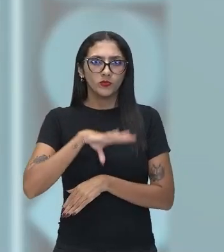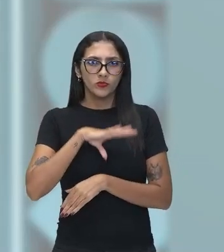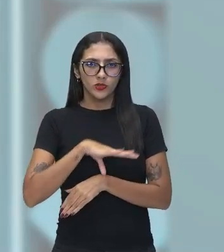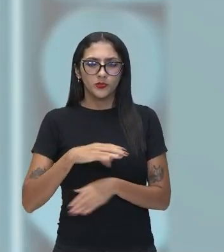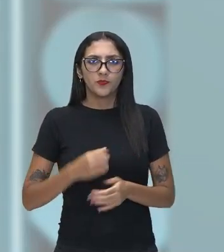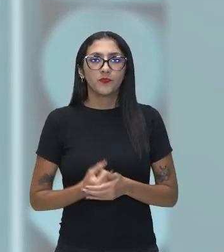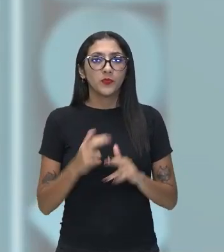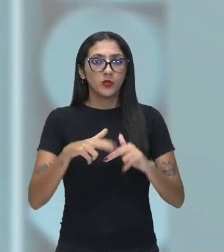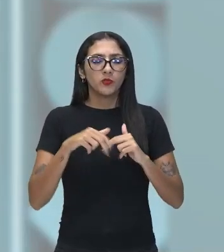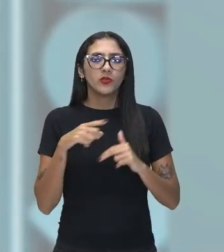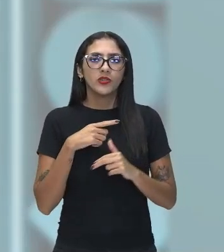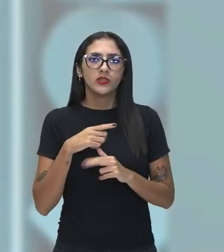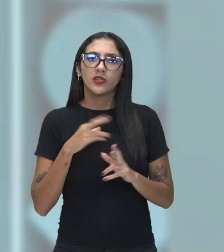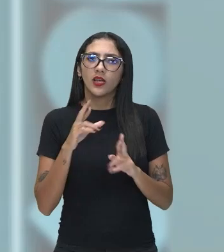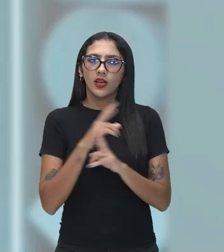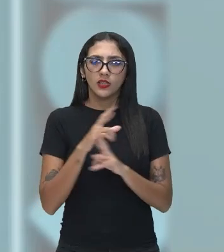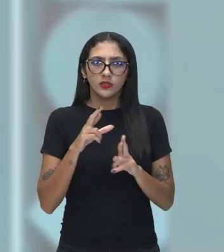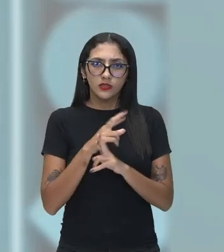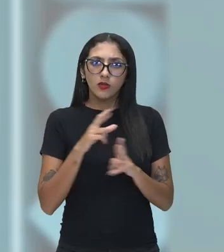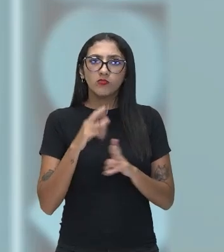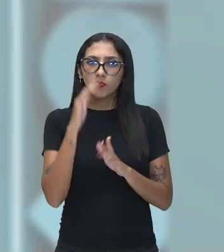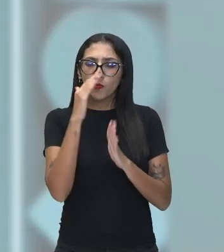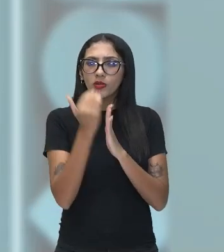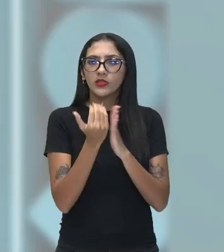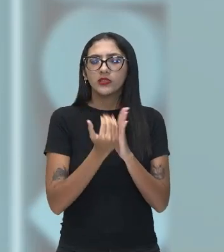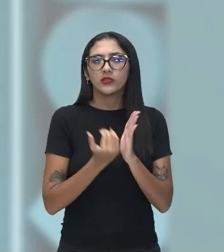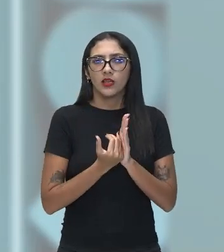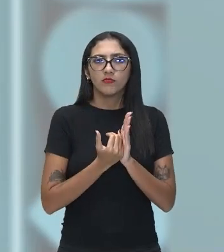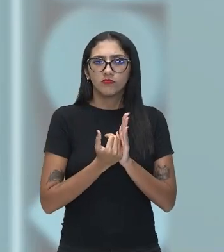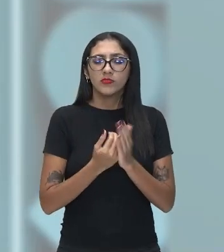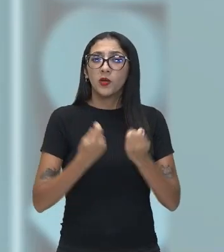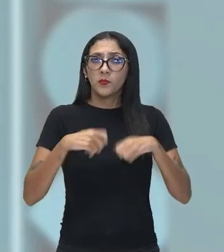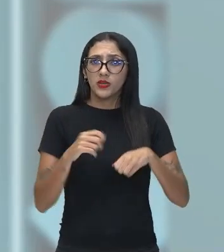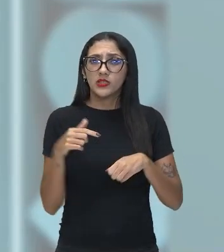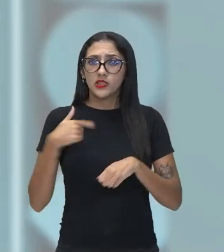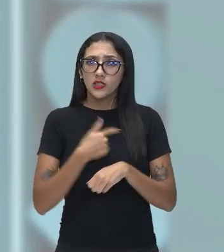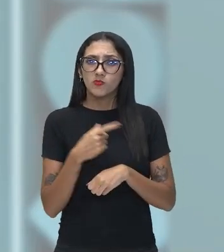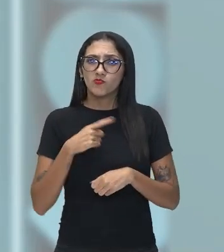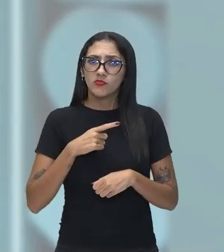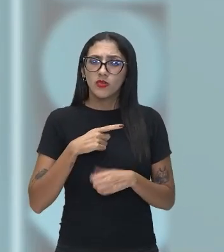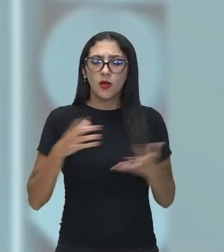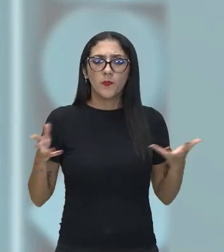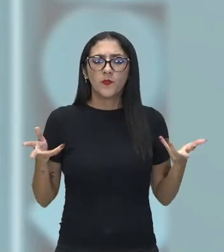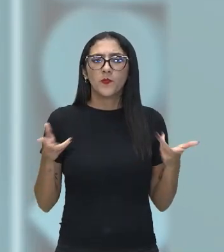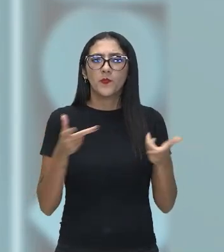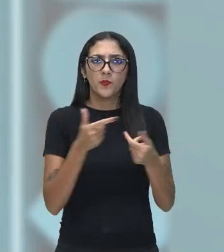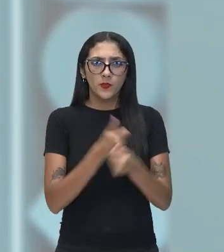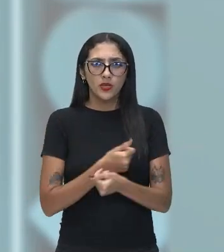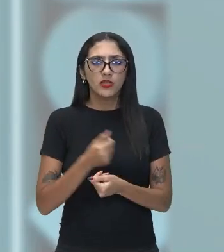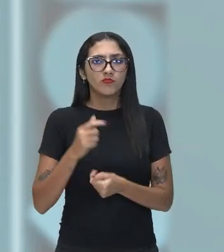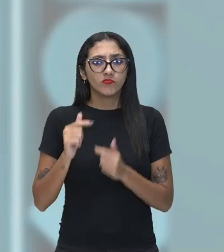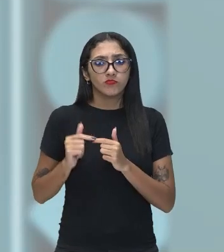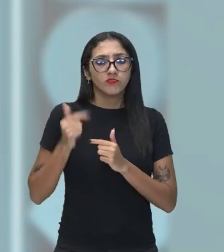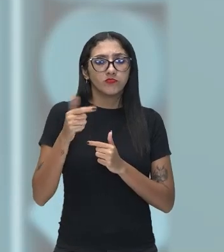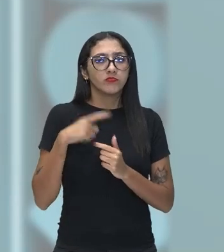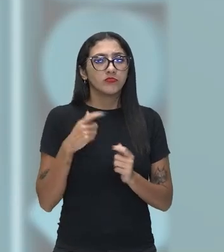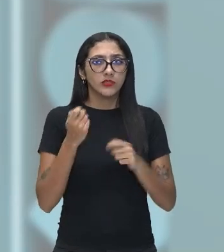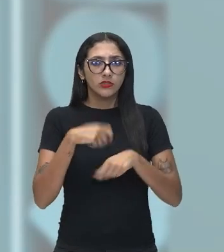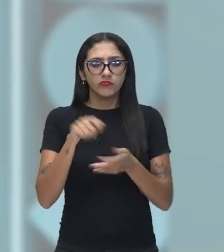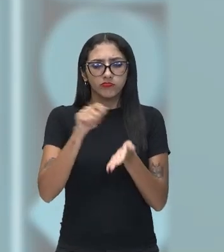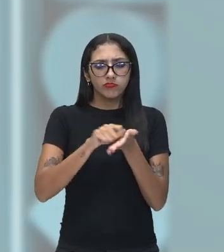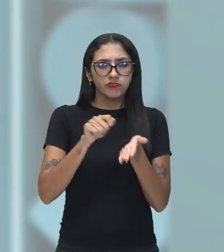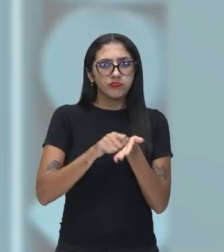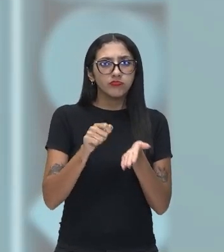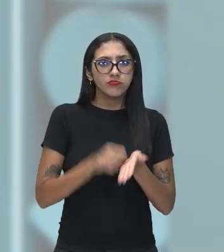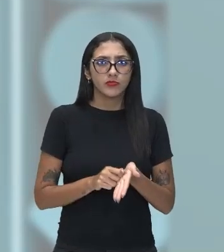formal, então nós vamos seguir a norma, porque nós precisamos dominar essa norma para fazer uso em situações que